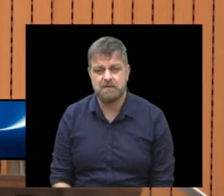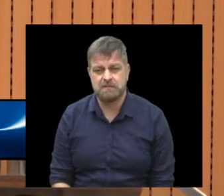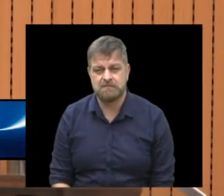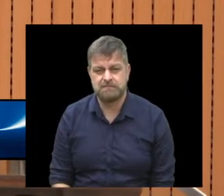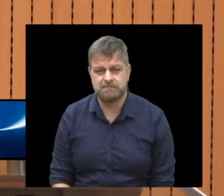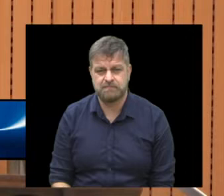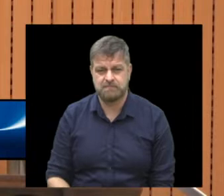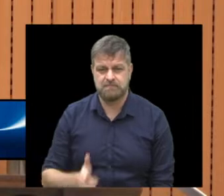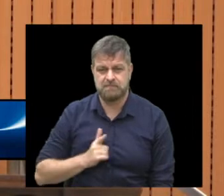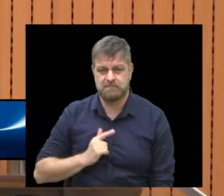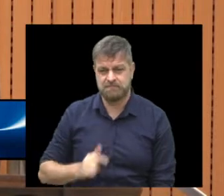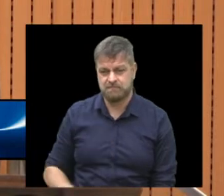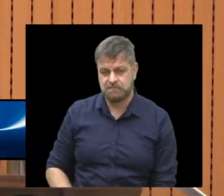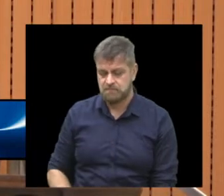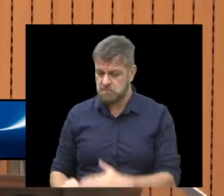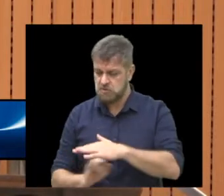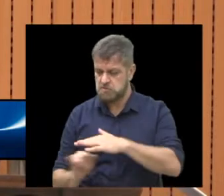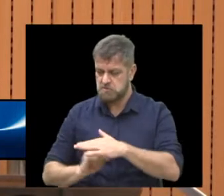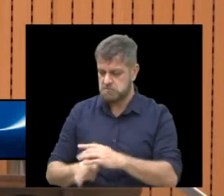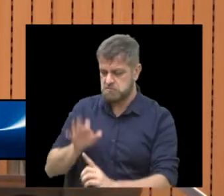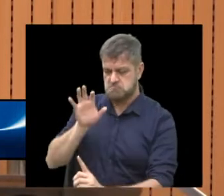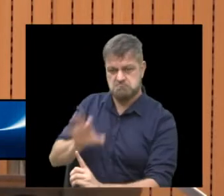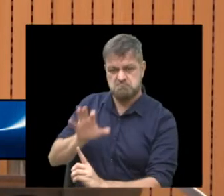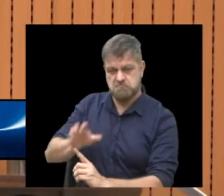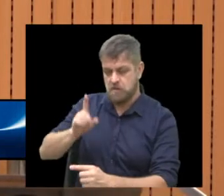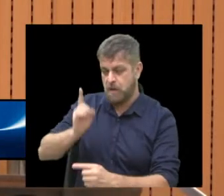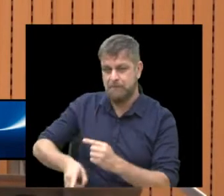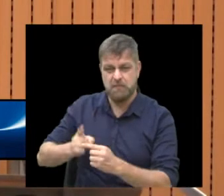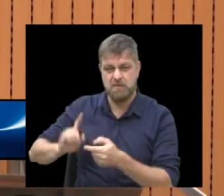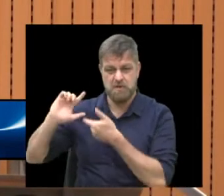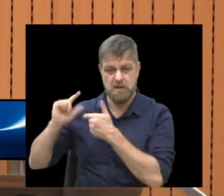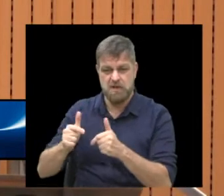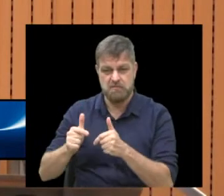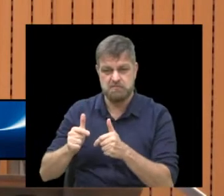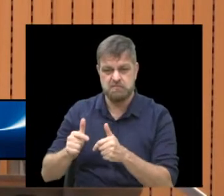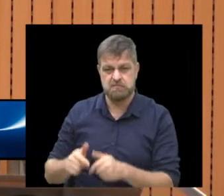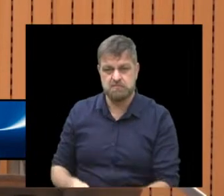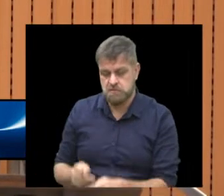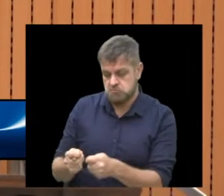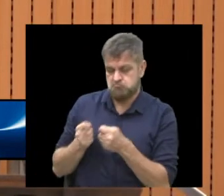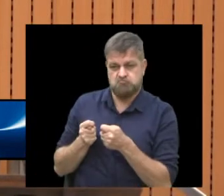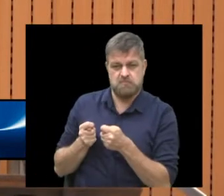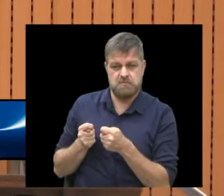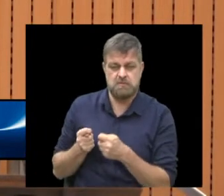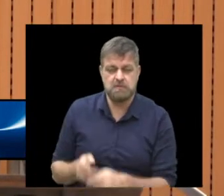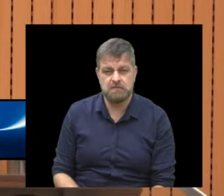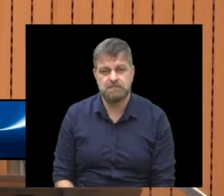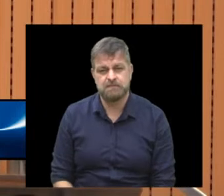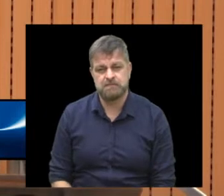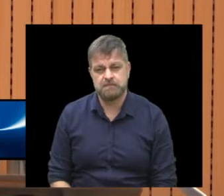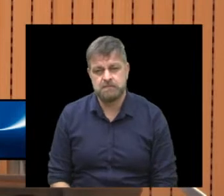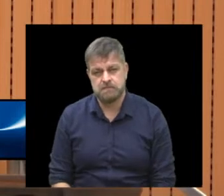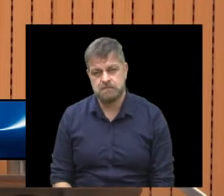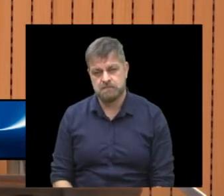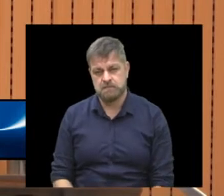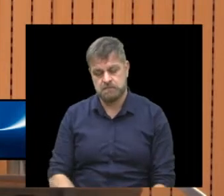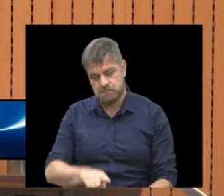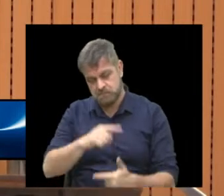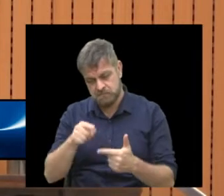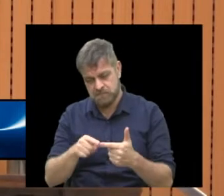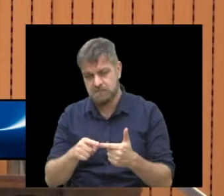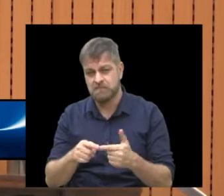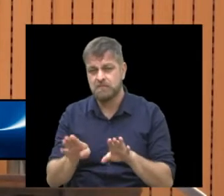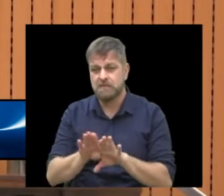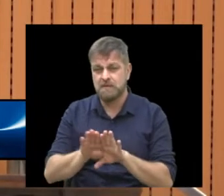de ação institucional que coloque em risco essa nossa tradição tão importante. Posto isso, eu quero falar dos